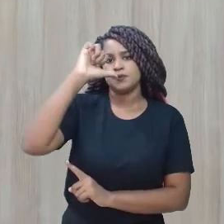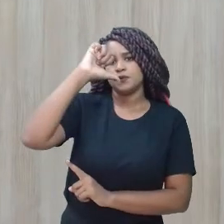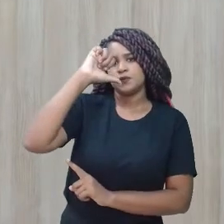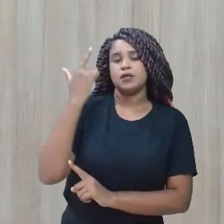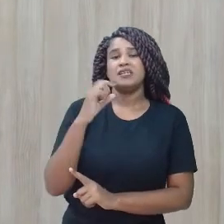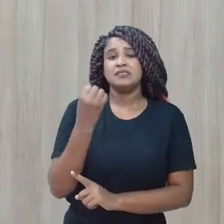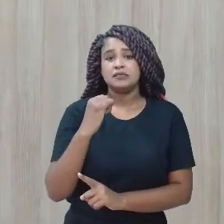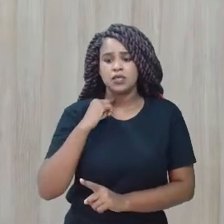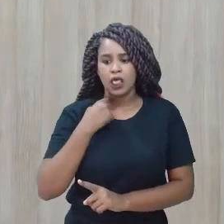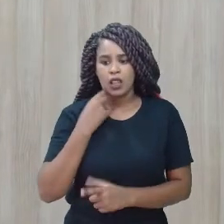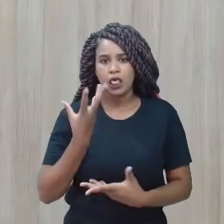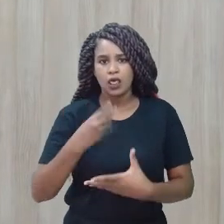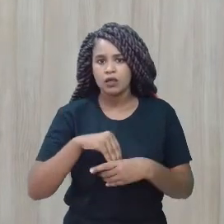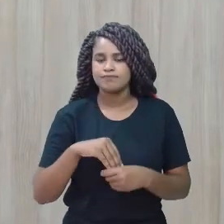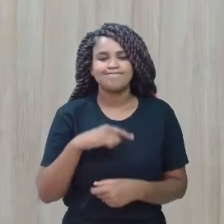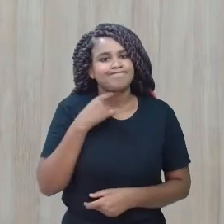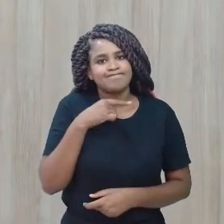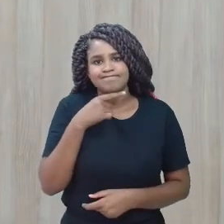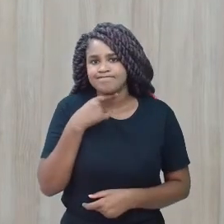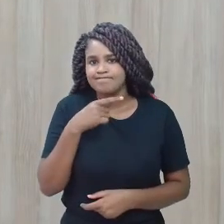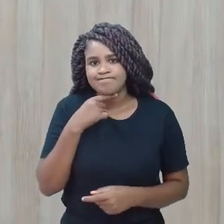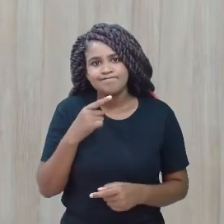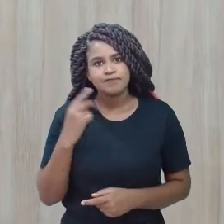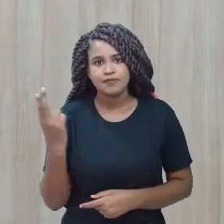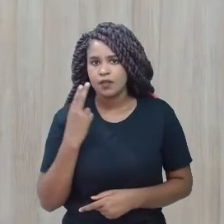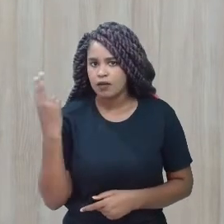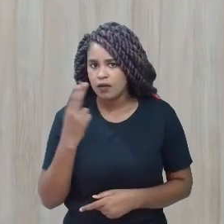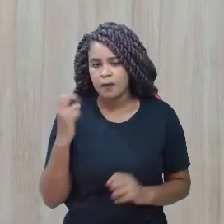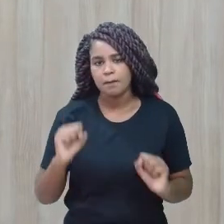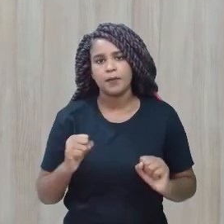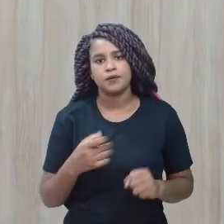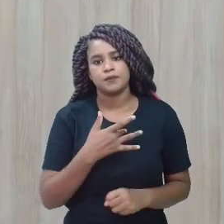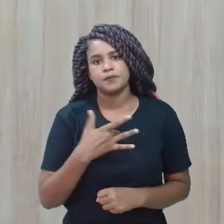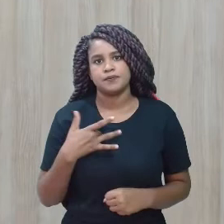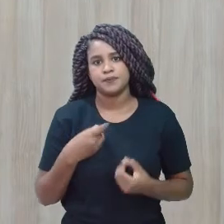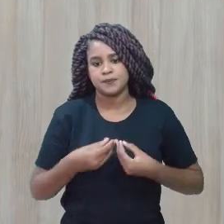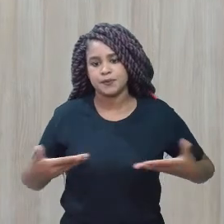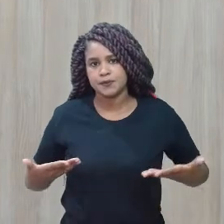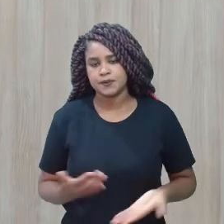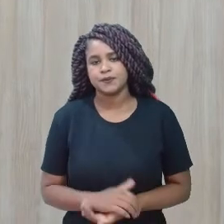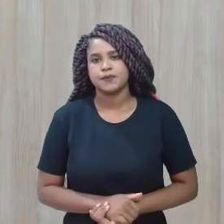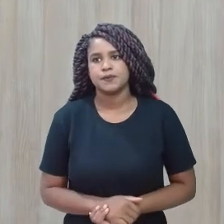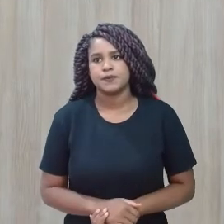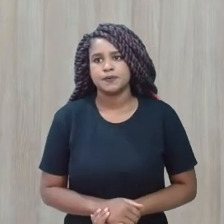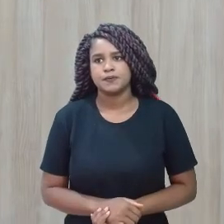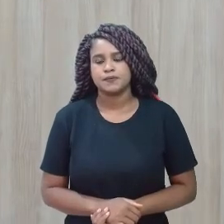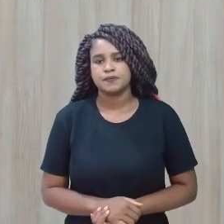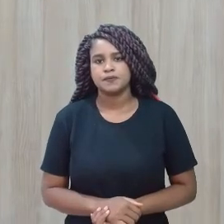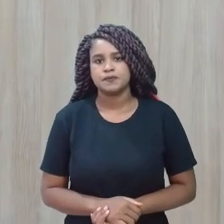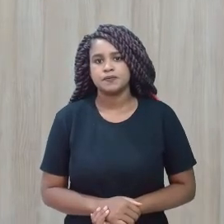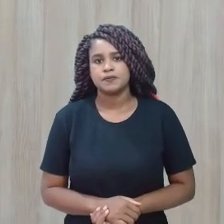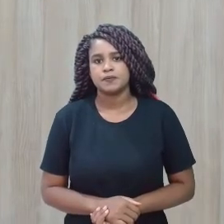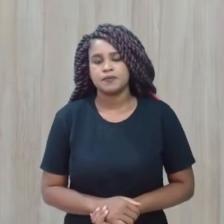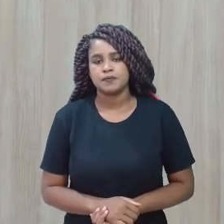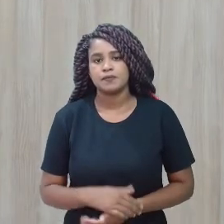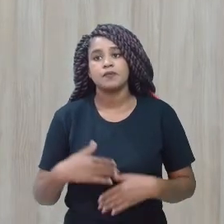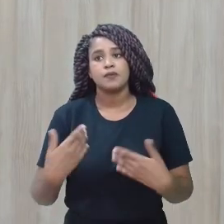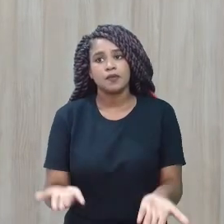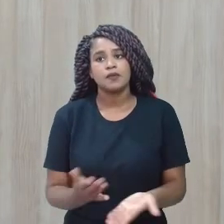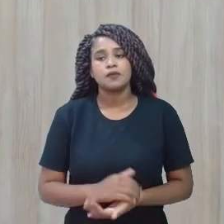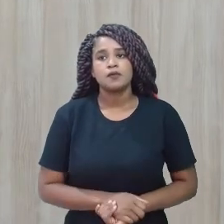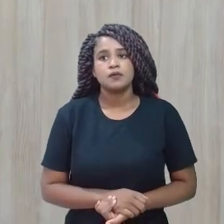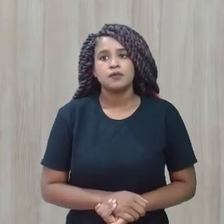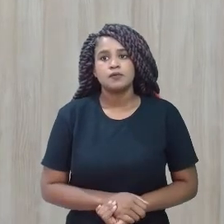estiver contaminada, poluída, a gente sabe que ela pode causar danos a nós, seres humanos. Então, a utilização